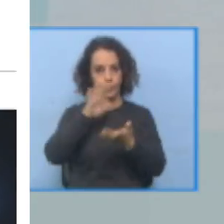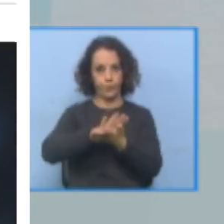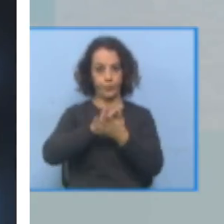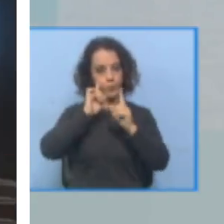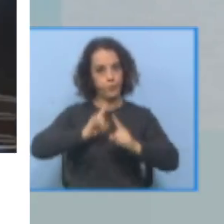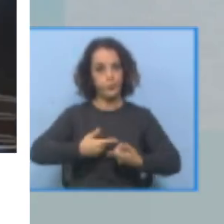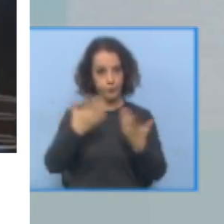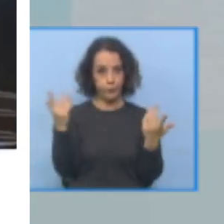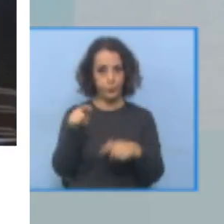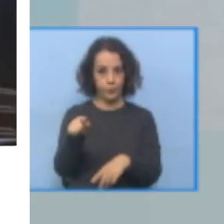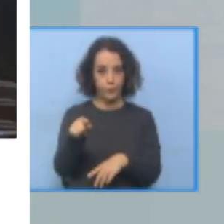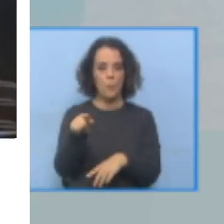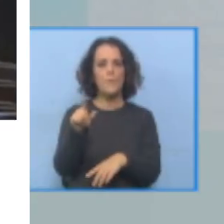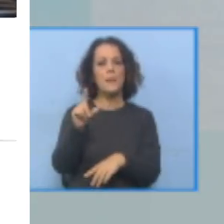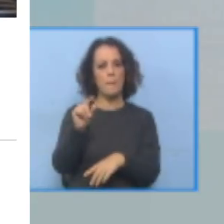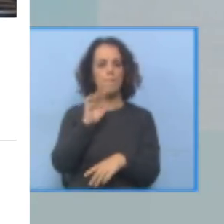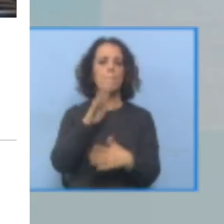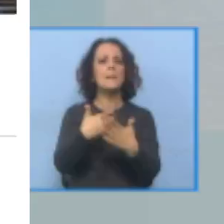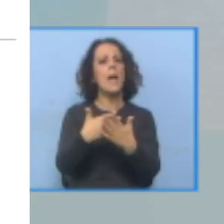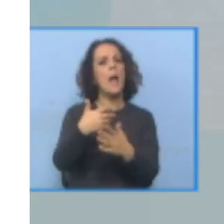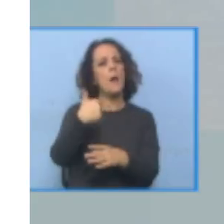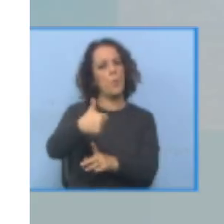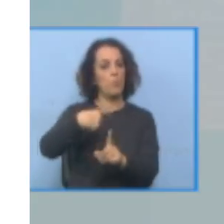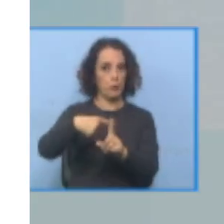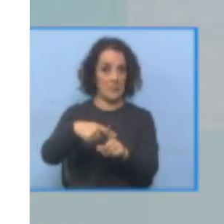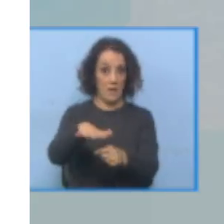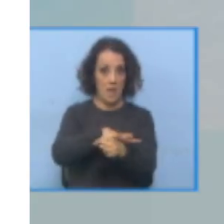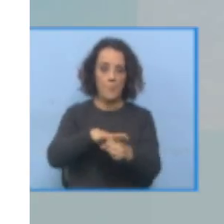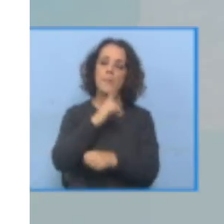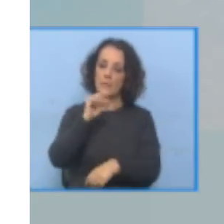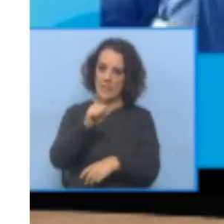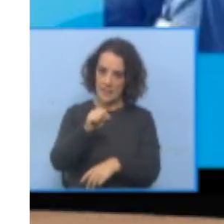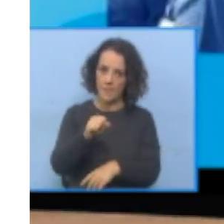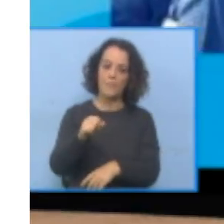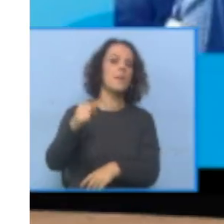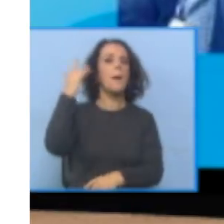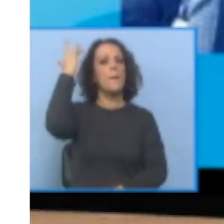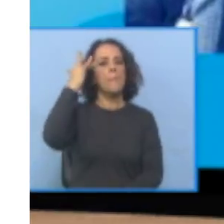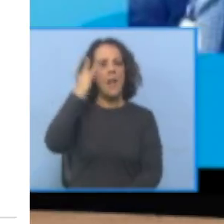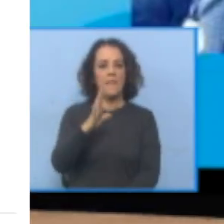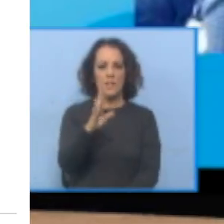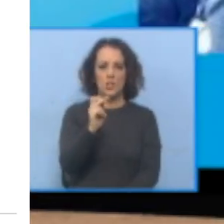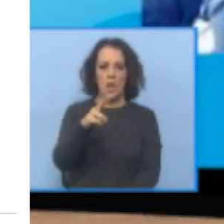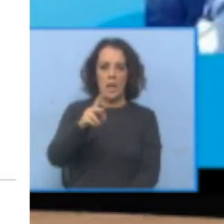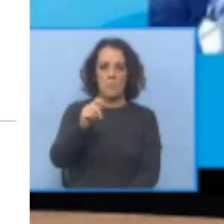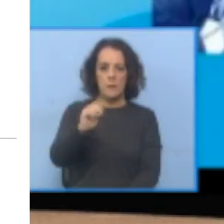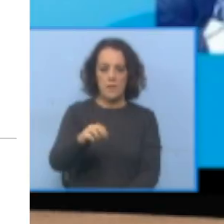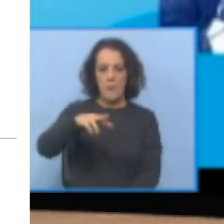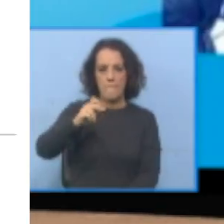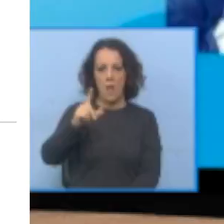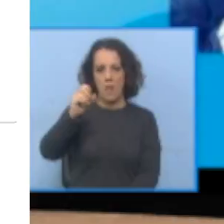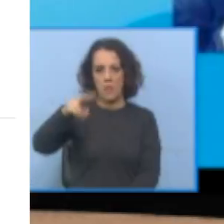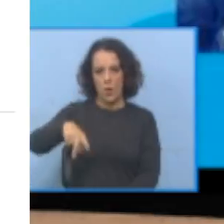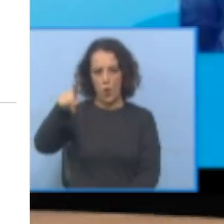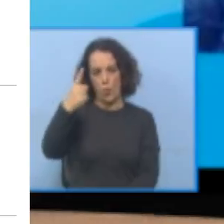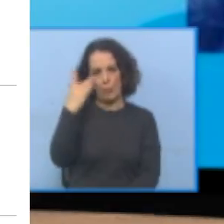e que de alguma forma também é um bom contributo nesta linha. Sim, é um grande contributo. O padre James Mallon é um padre do